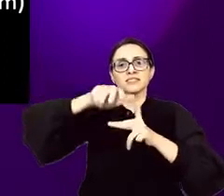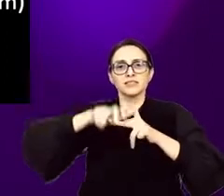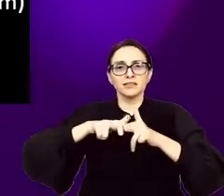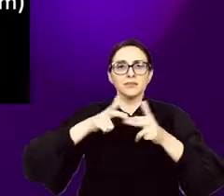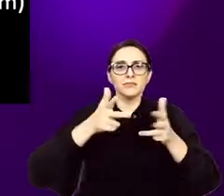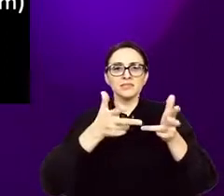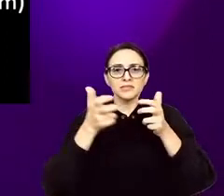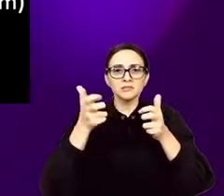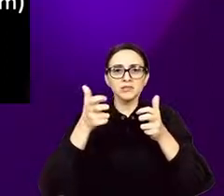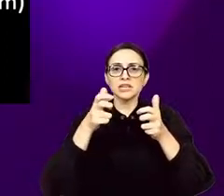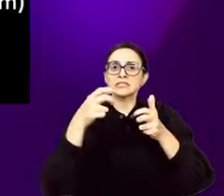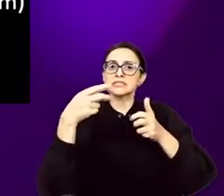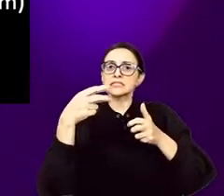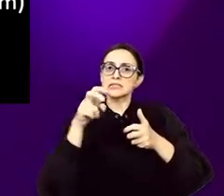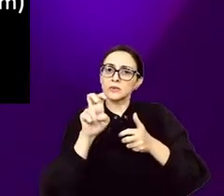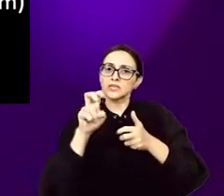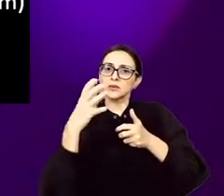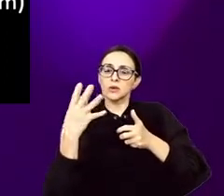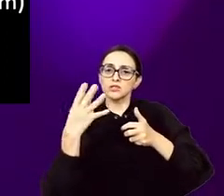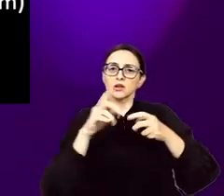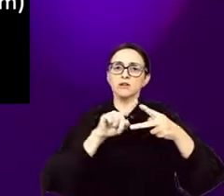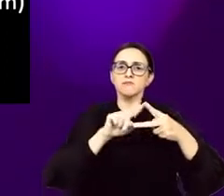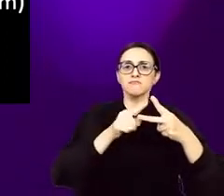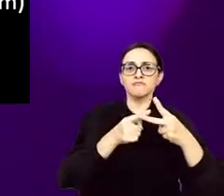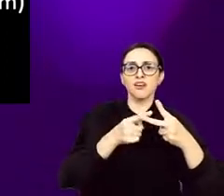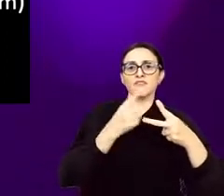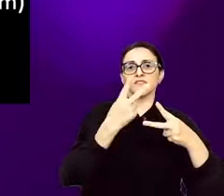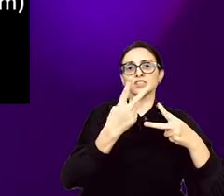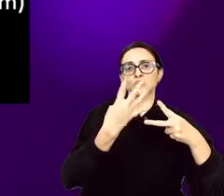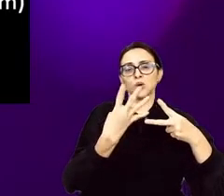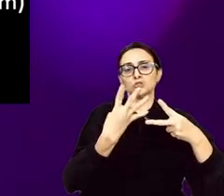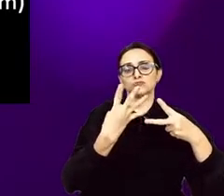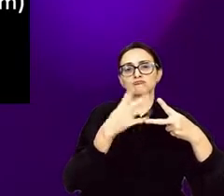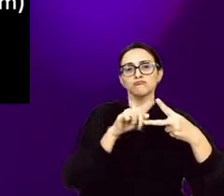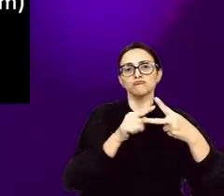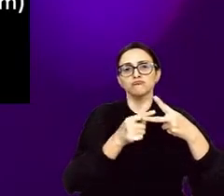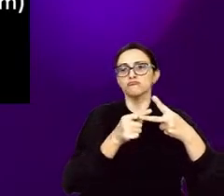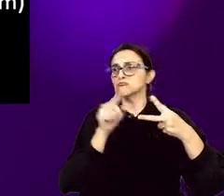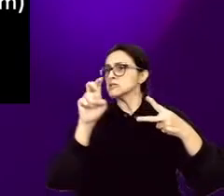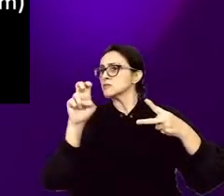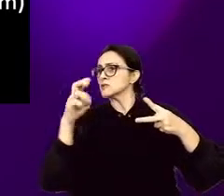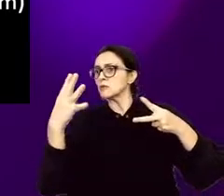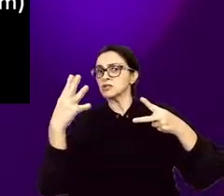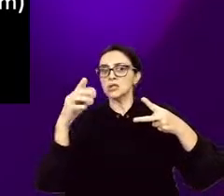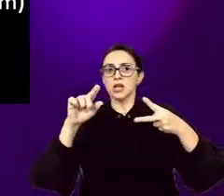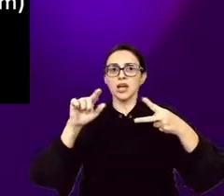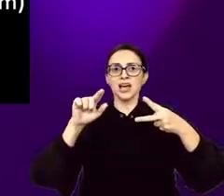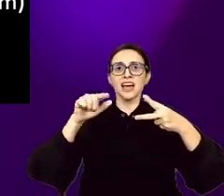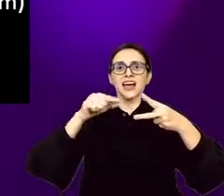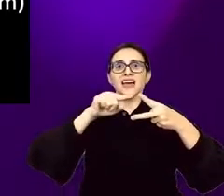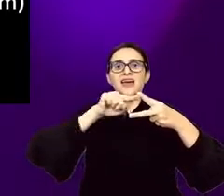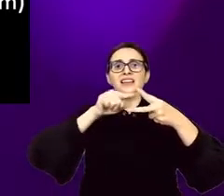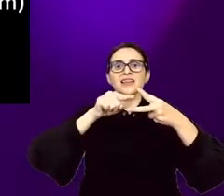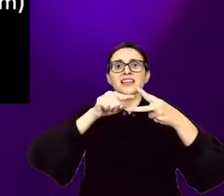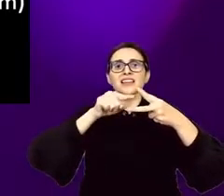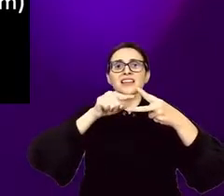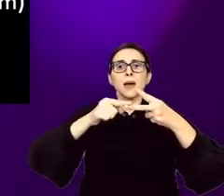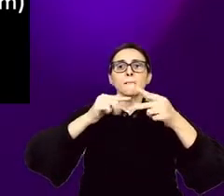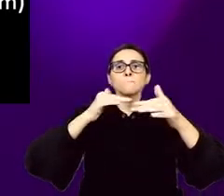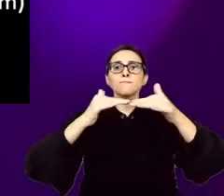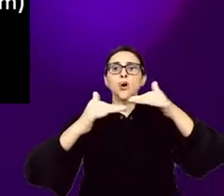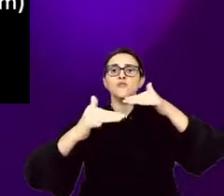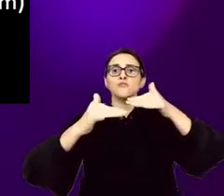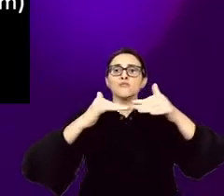slope sacral é 54, quando ele senta, o slope sacral é 24. Isso mostra para a gente que essa pelve dele é móvel, né? Que ele tem movimento na